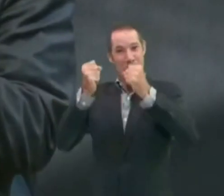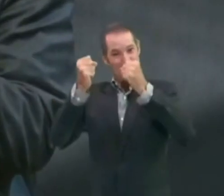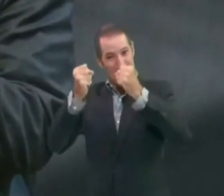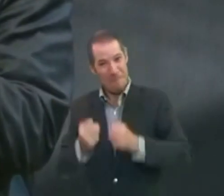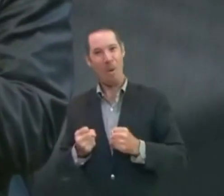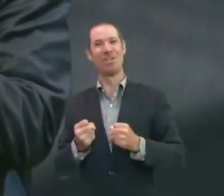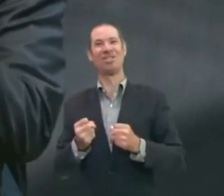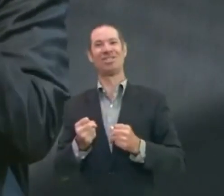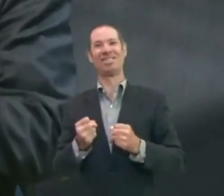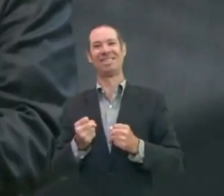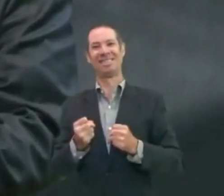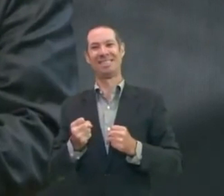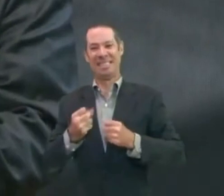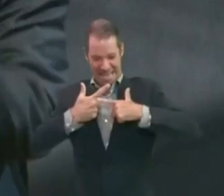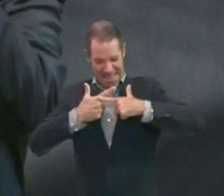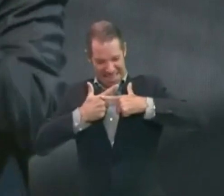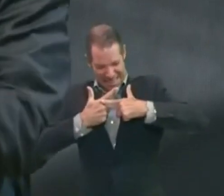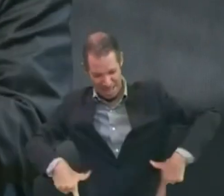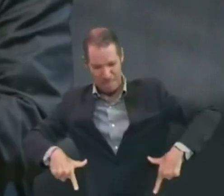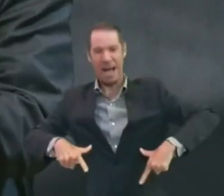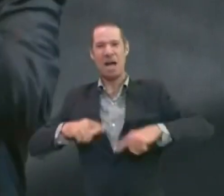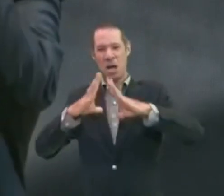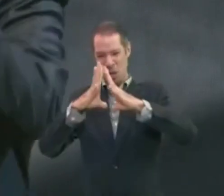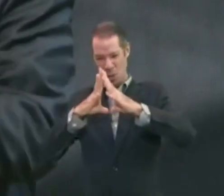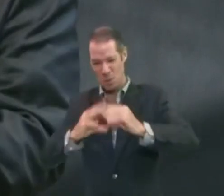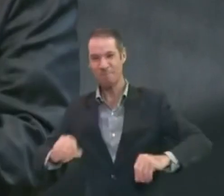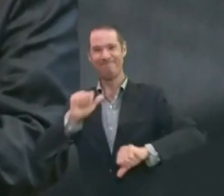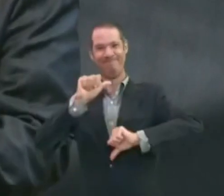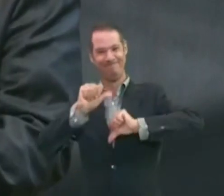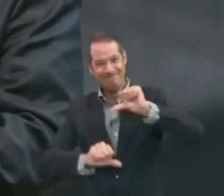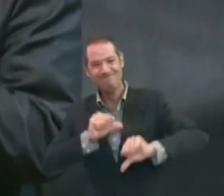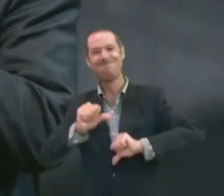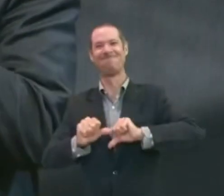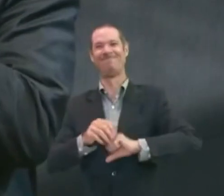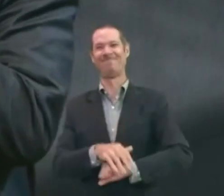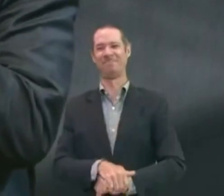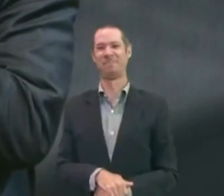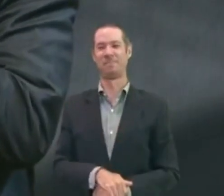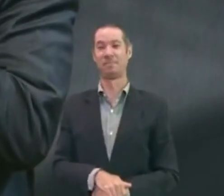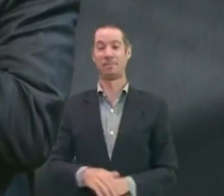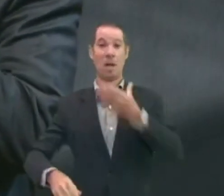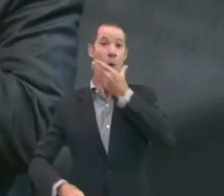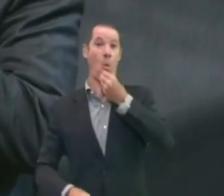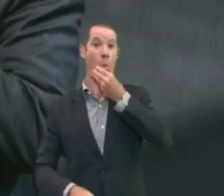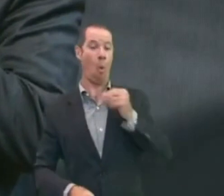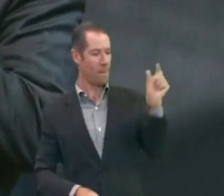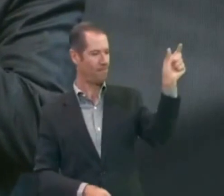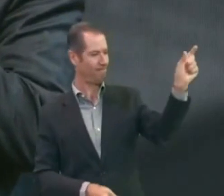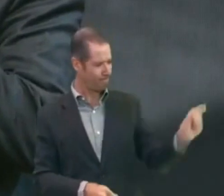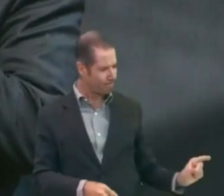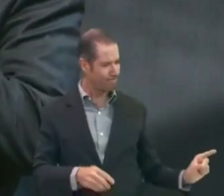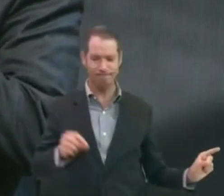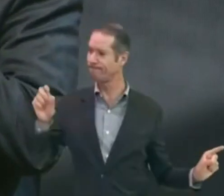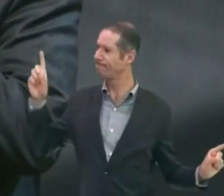podes limpar-me, curar-me, transformar-me. E aqui esse homem que adora,